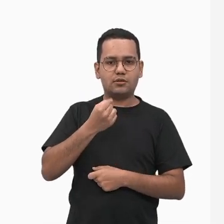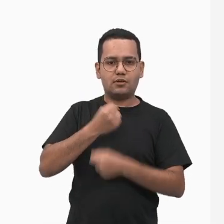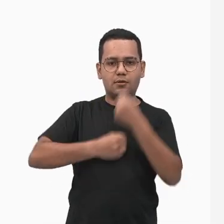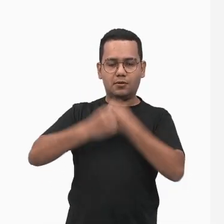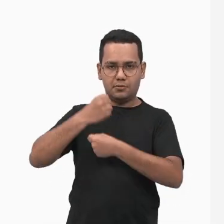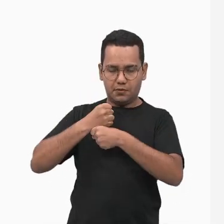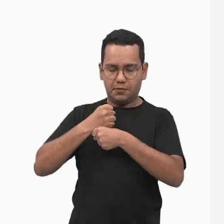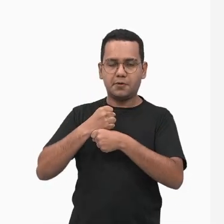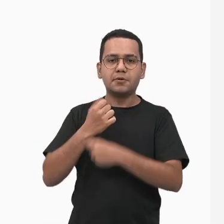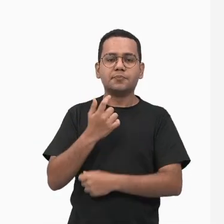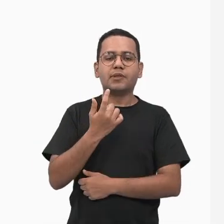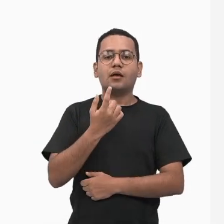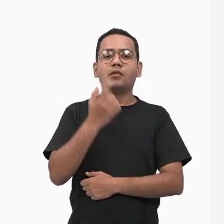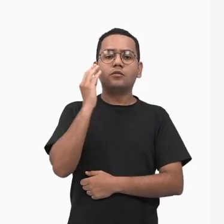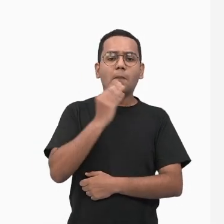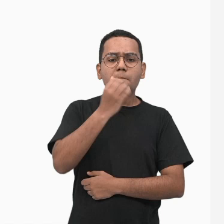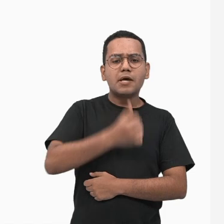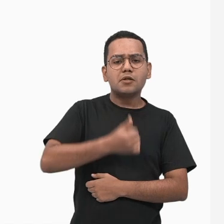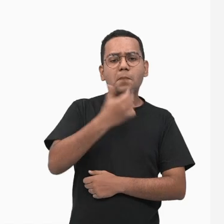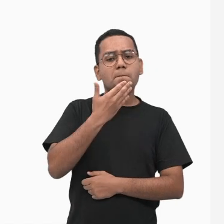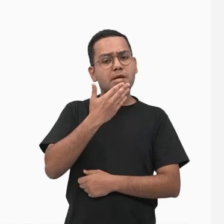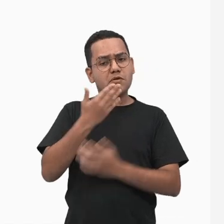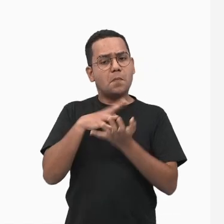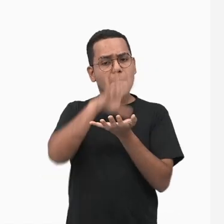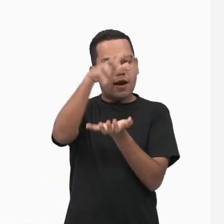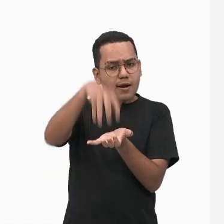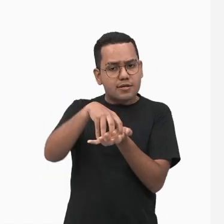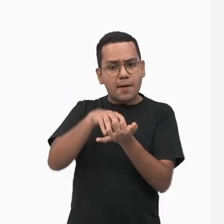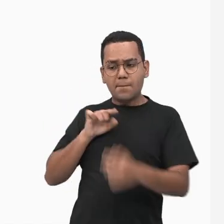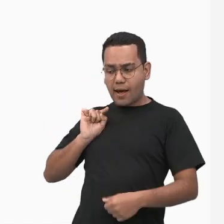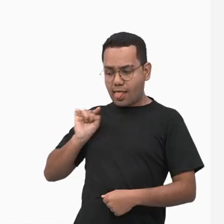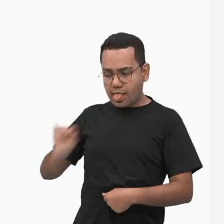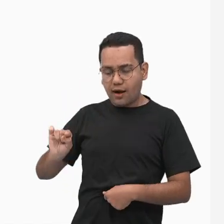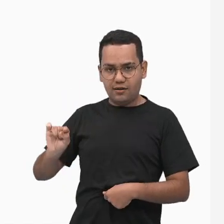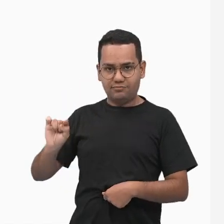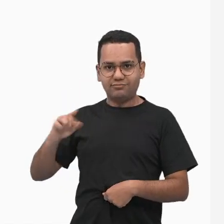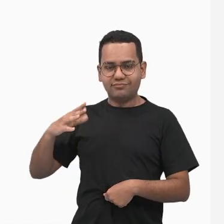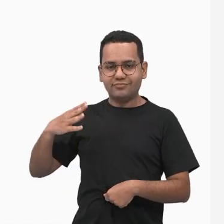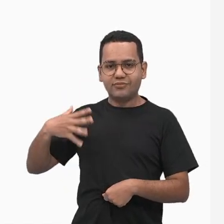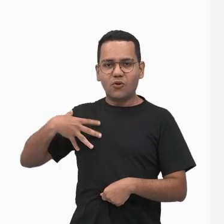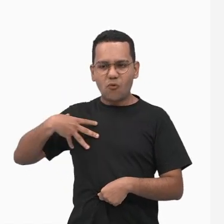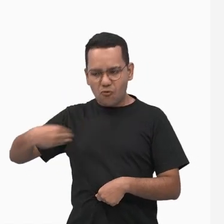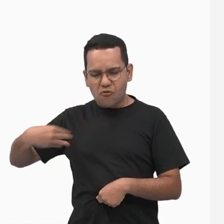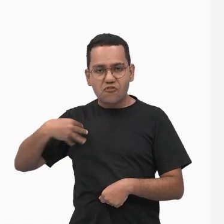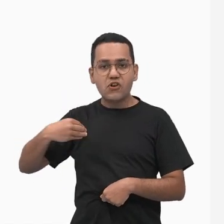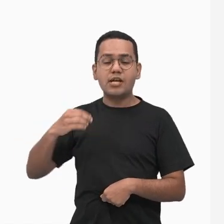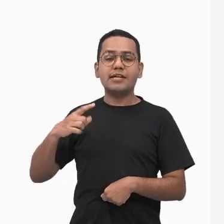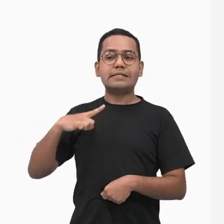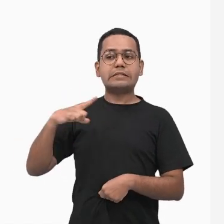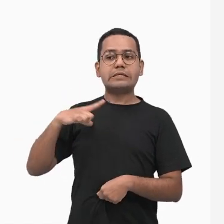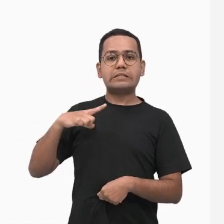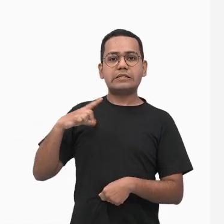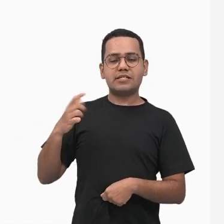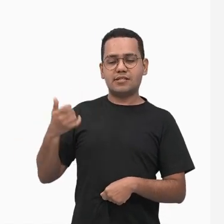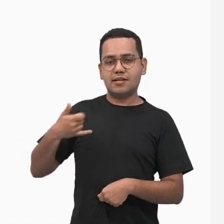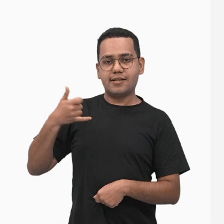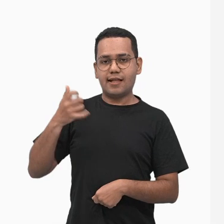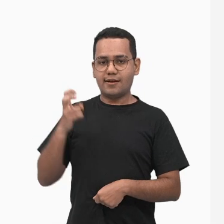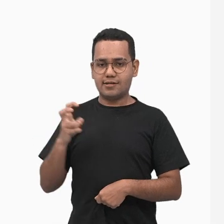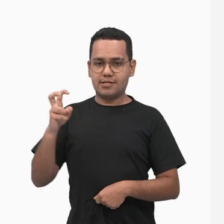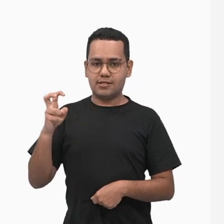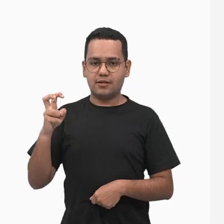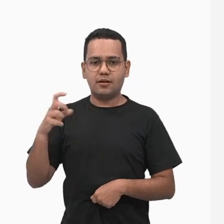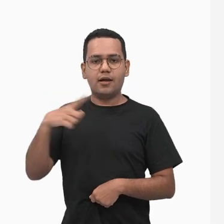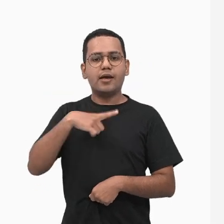Alcântara, que na época tinha apenas 5 anos de idade, e nomeou José Bonifácio